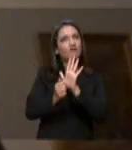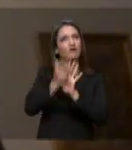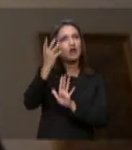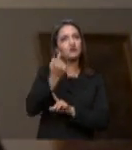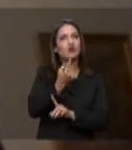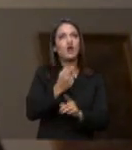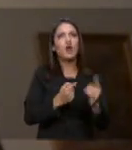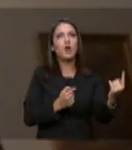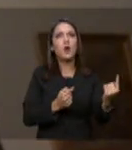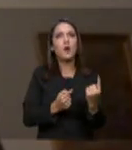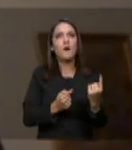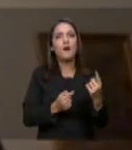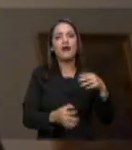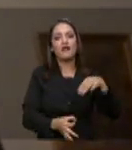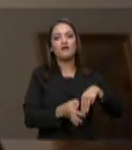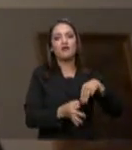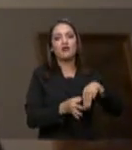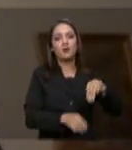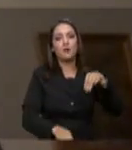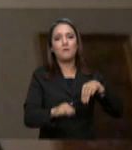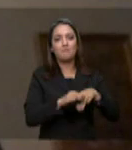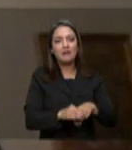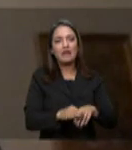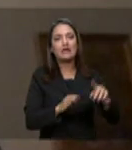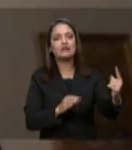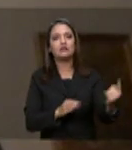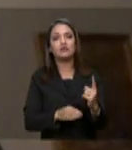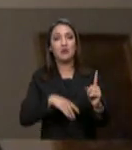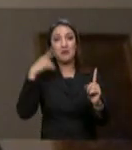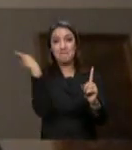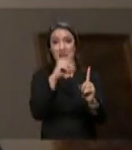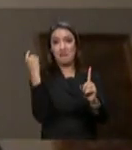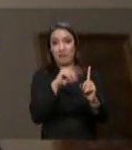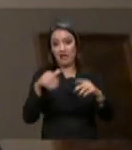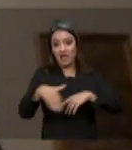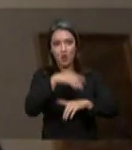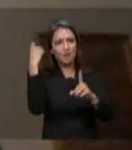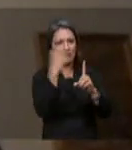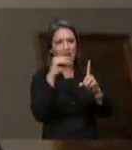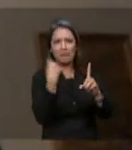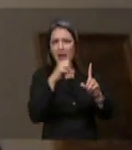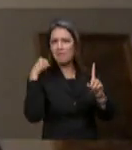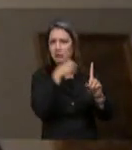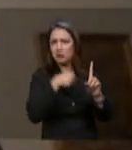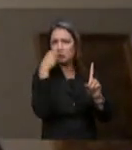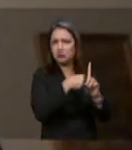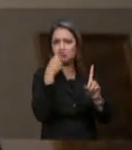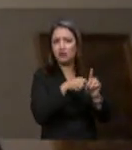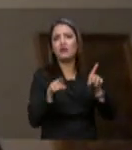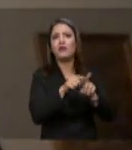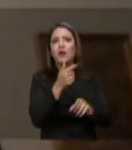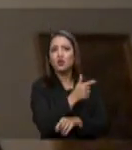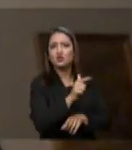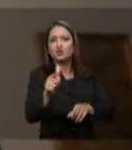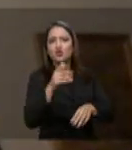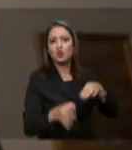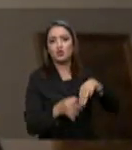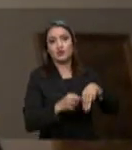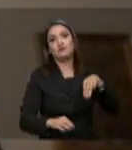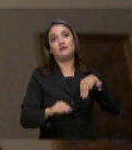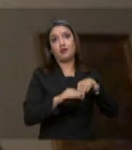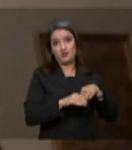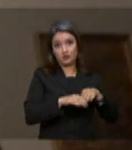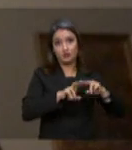um ministro "levando uma surra na rua assim como todos os demais integrantes